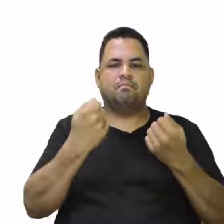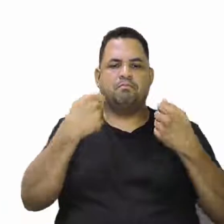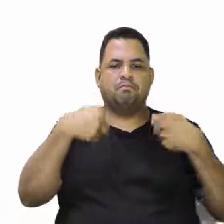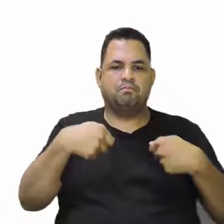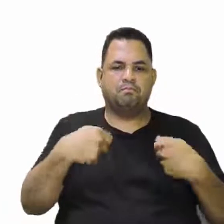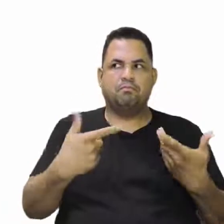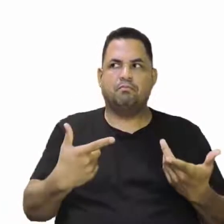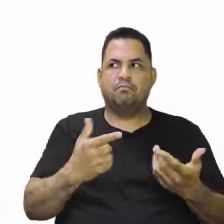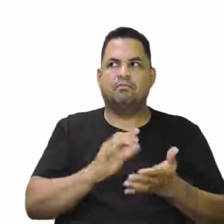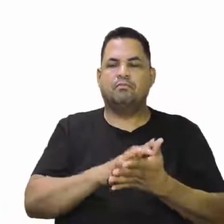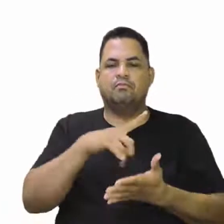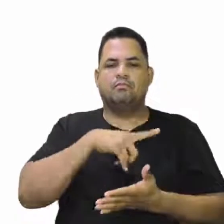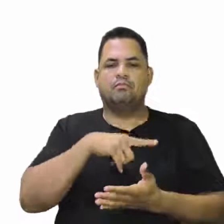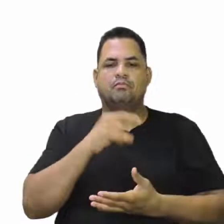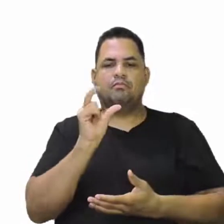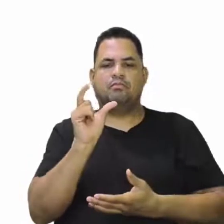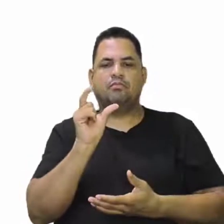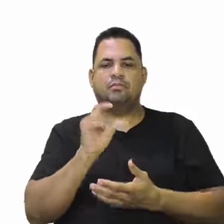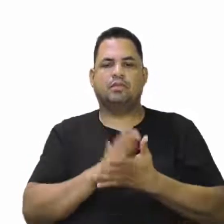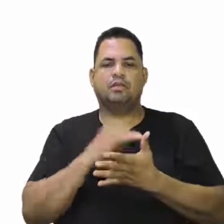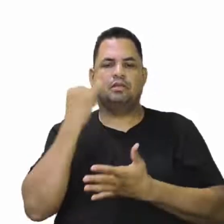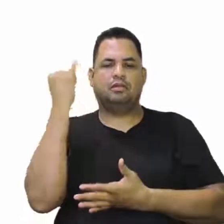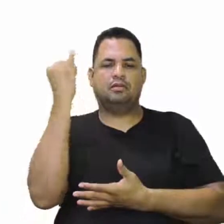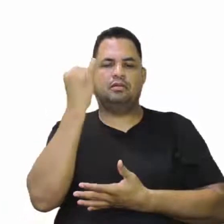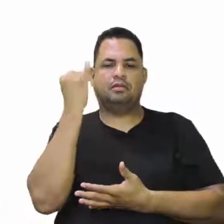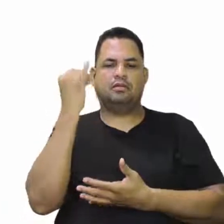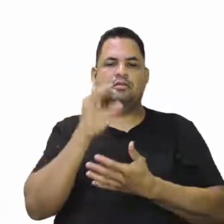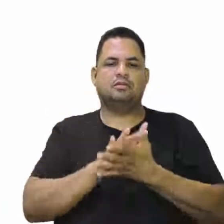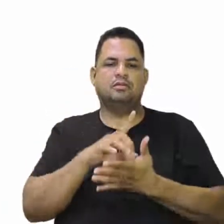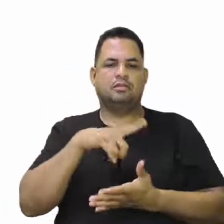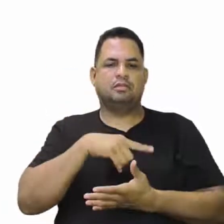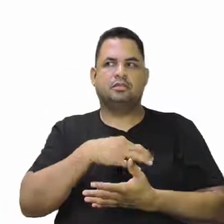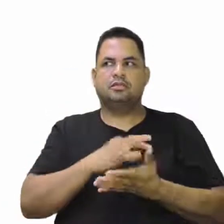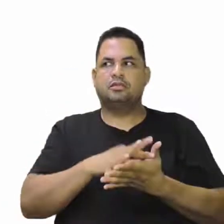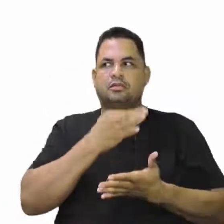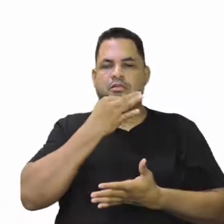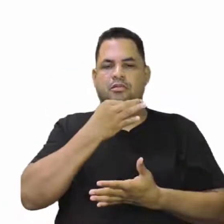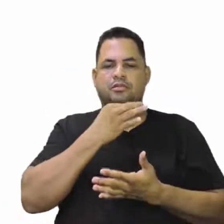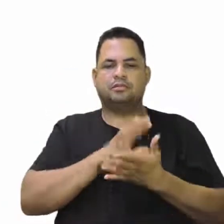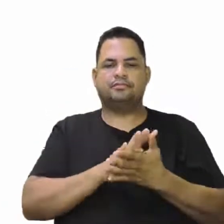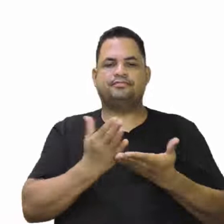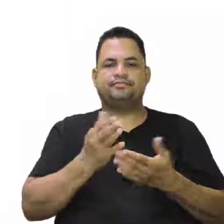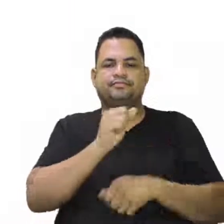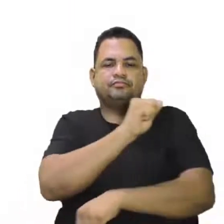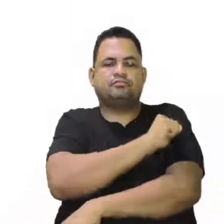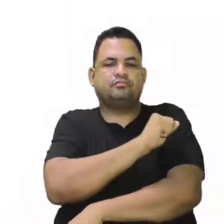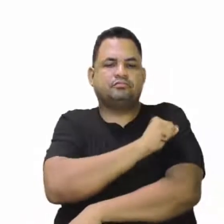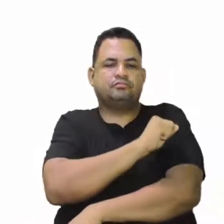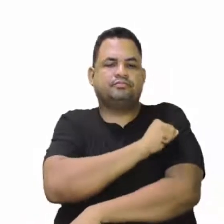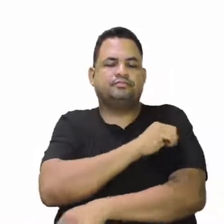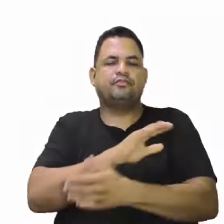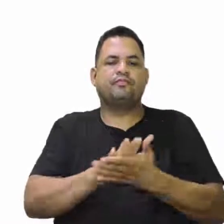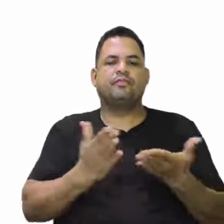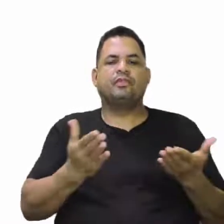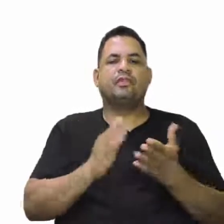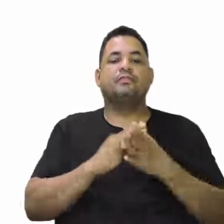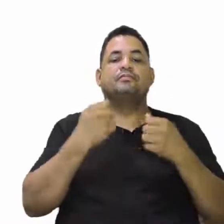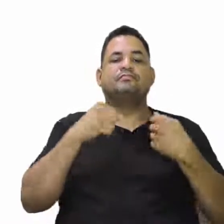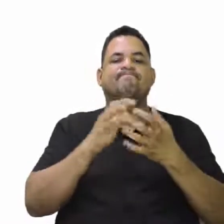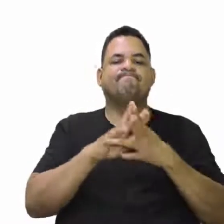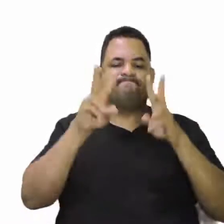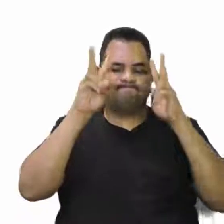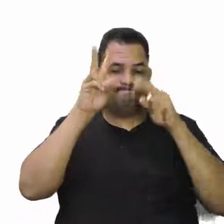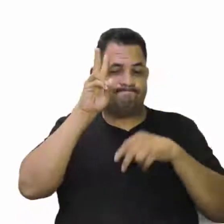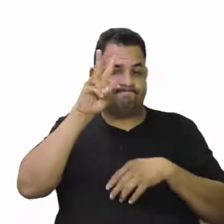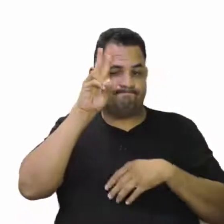porque tem uma palavra-chave e tem uma crítica. E você como aluno, você como estudante, você tem que lembrar disso,